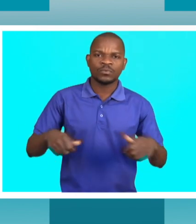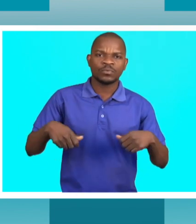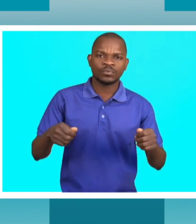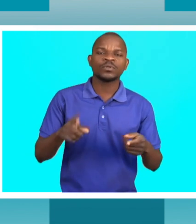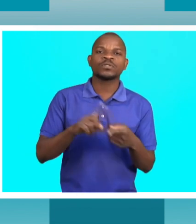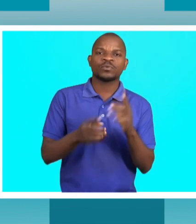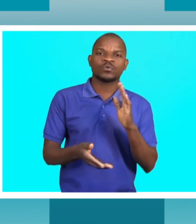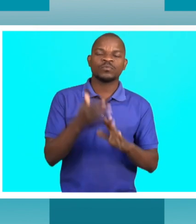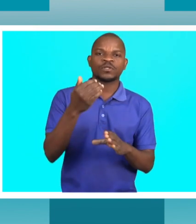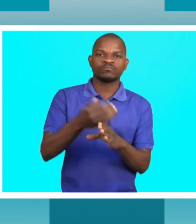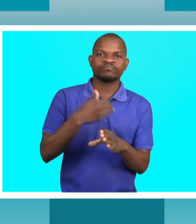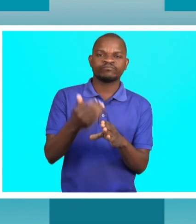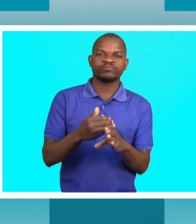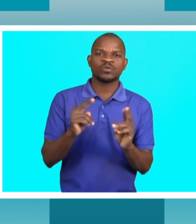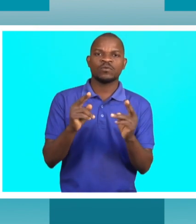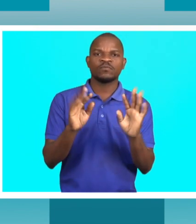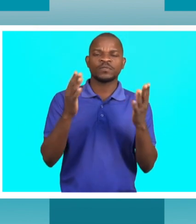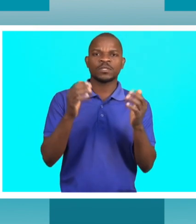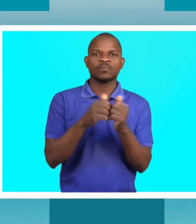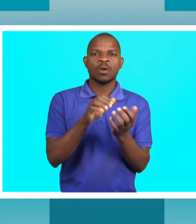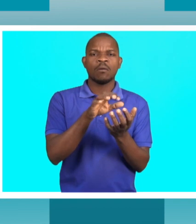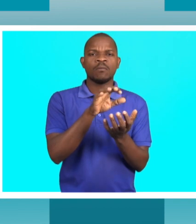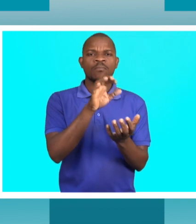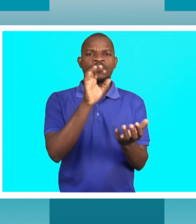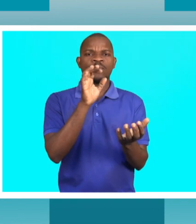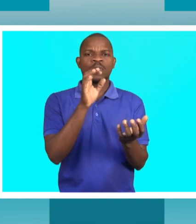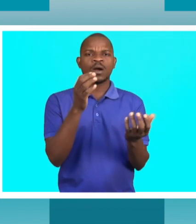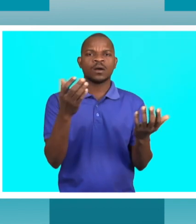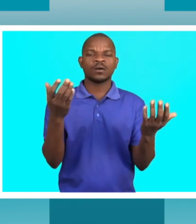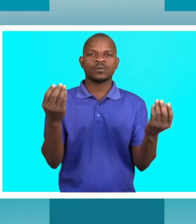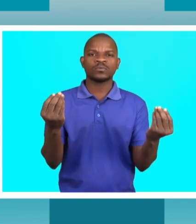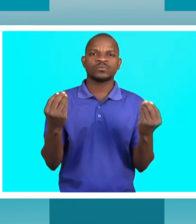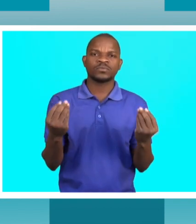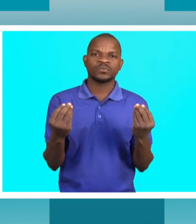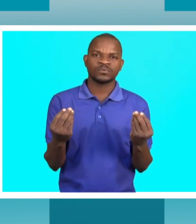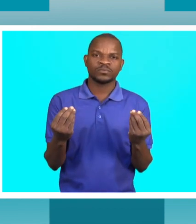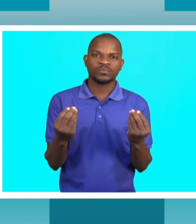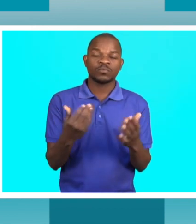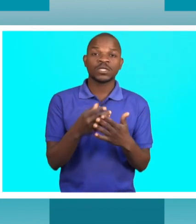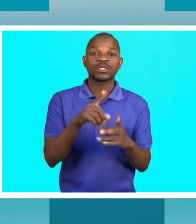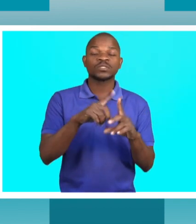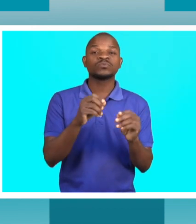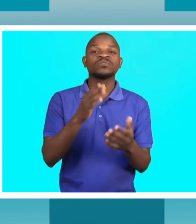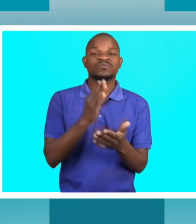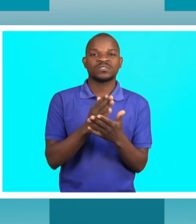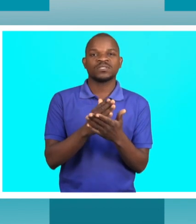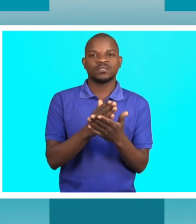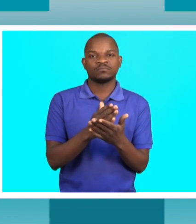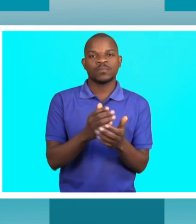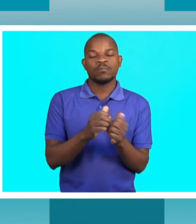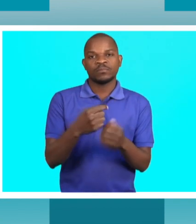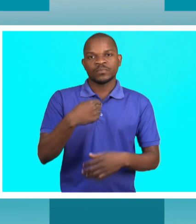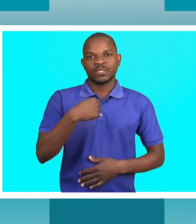tinha que me adaptar a esta nova vida. Quando caí em mim, foi aquele uau. Afinal de contas, isto é sério. Sim,